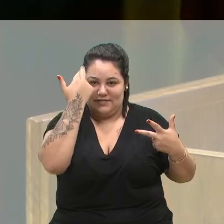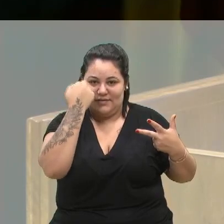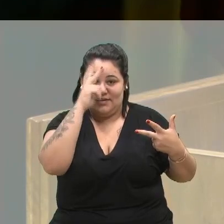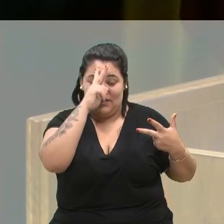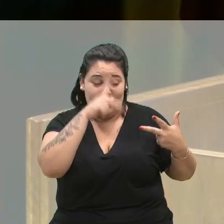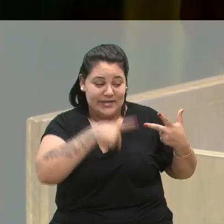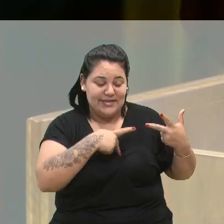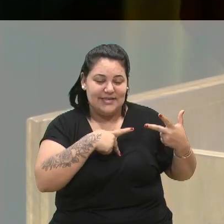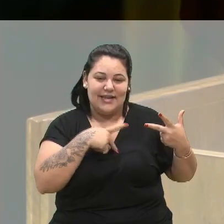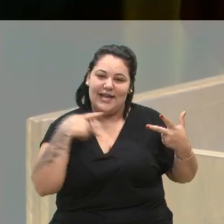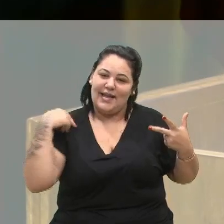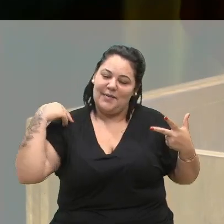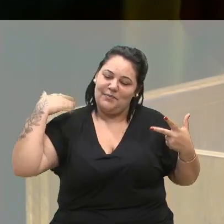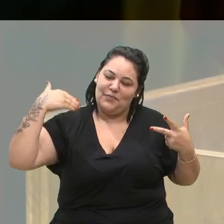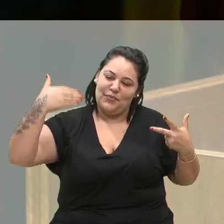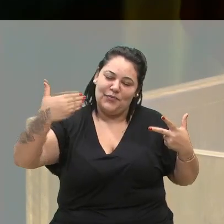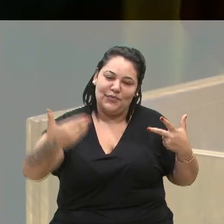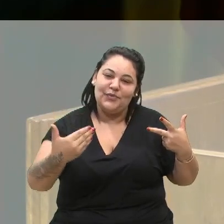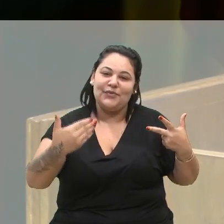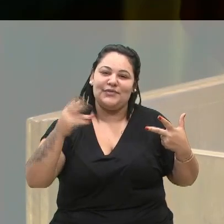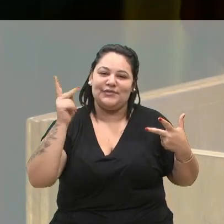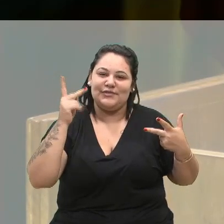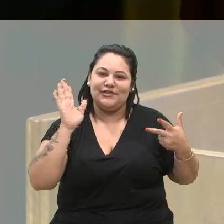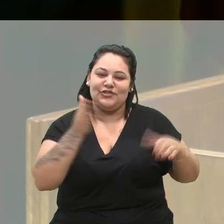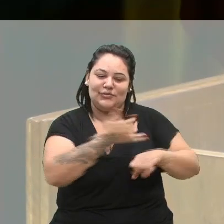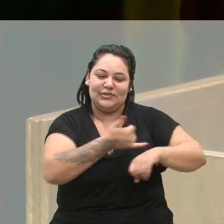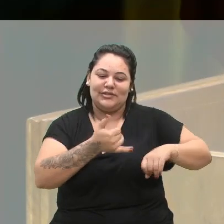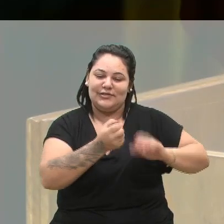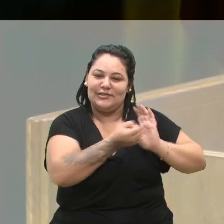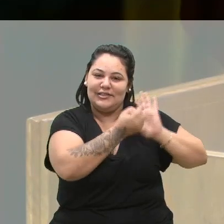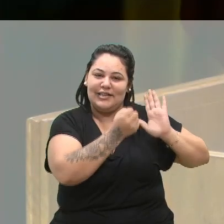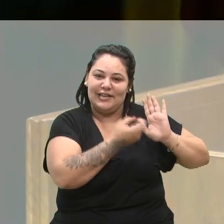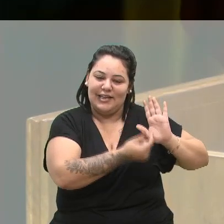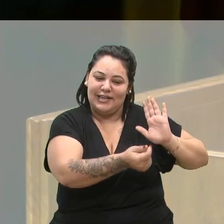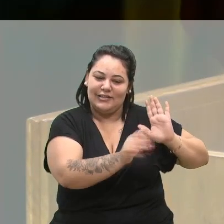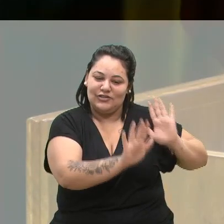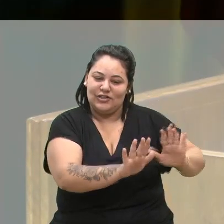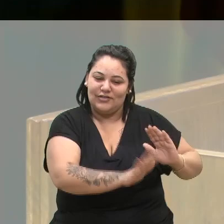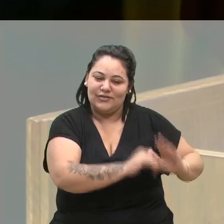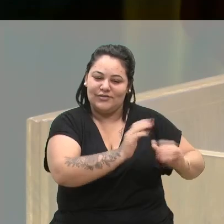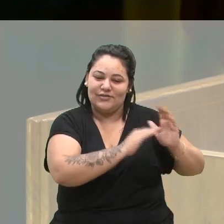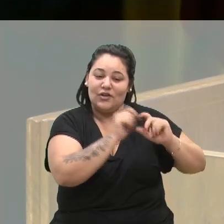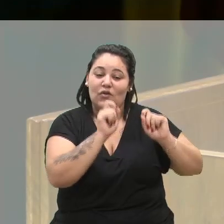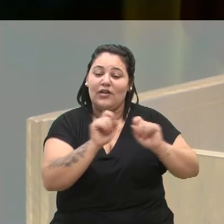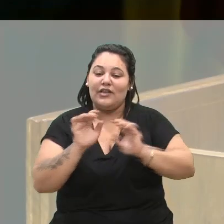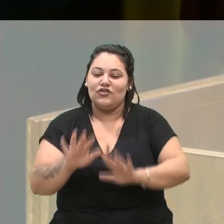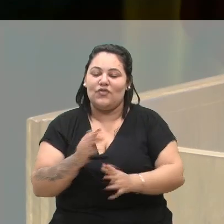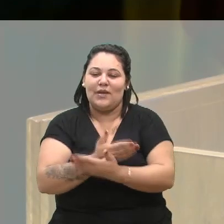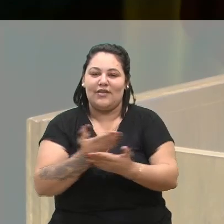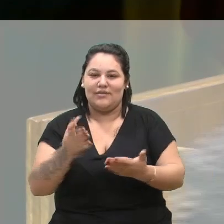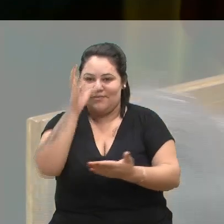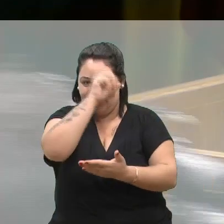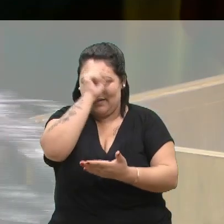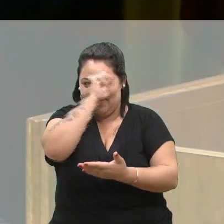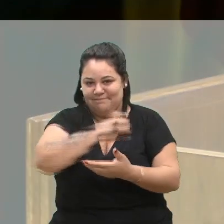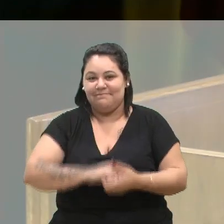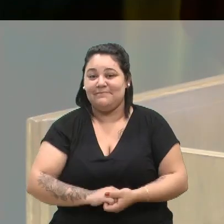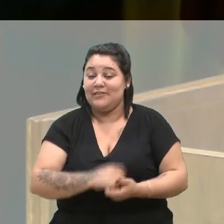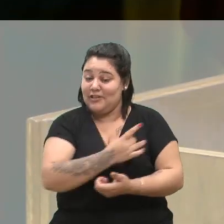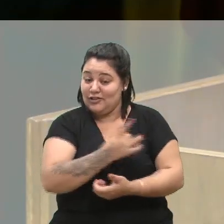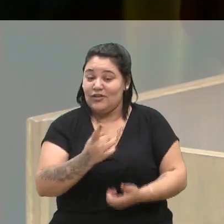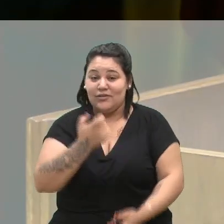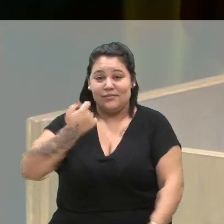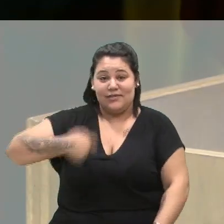as histórias que por aqui passaram, os legados que foram construídos, o que foi deixado para nós. E a gente tem